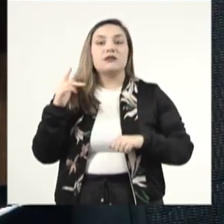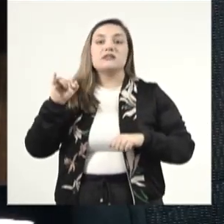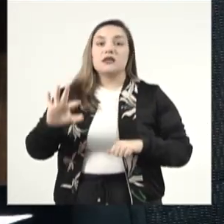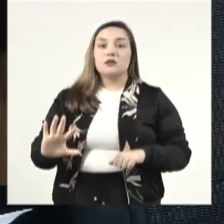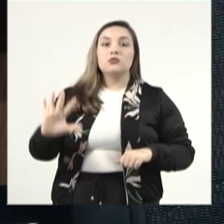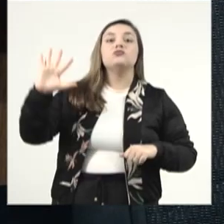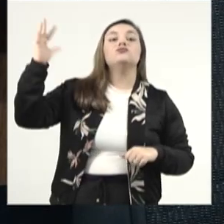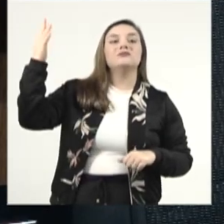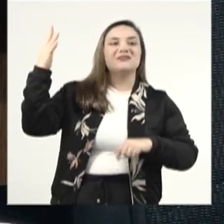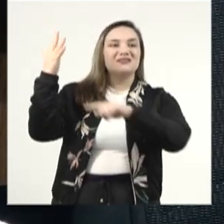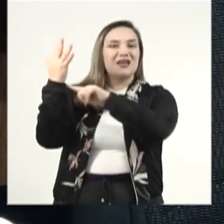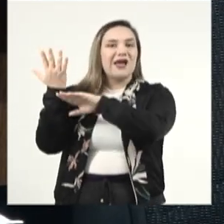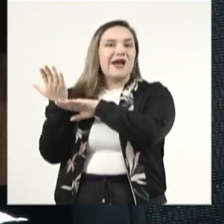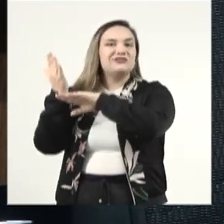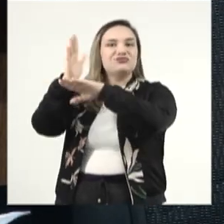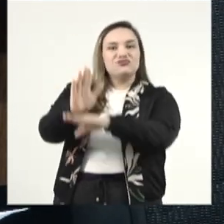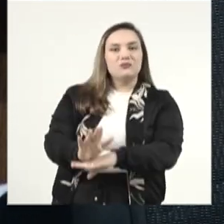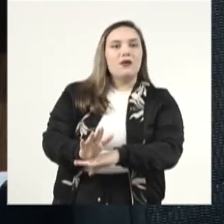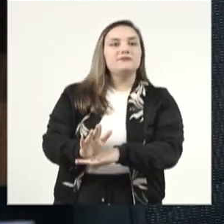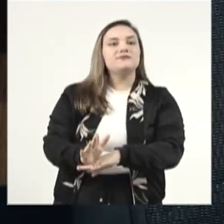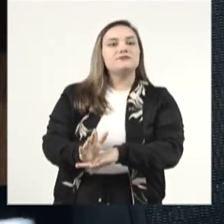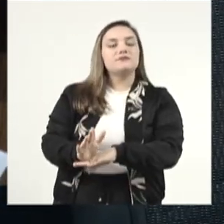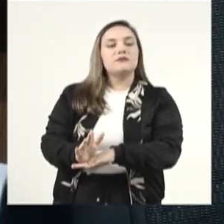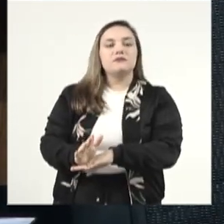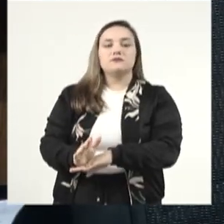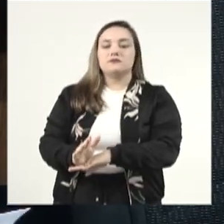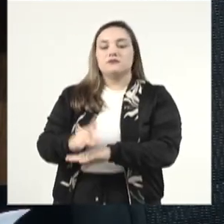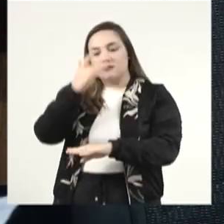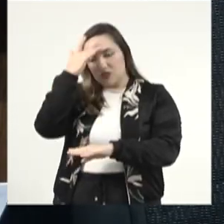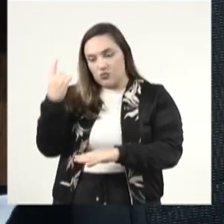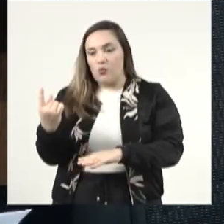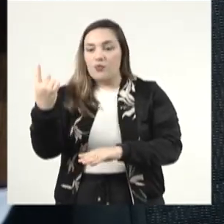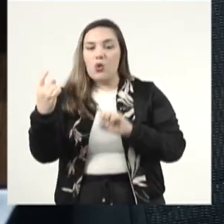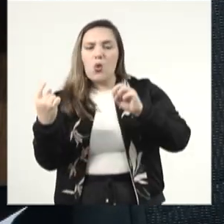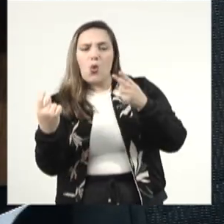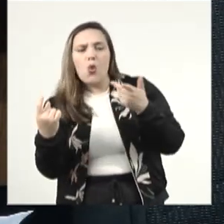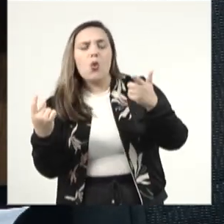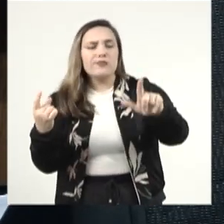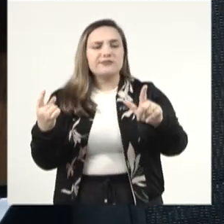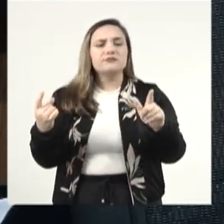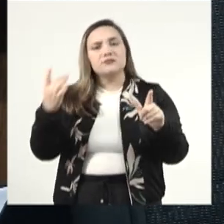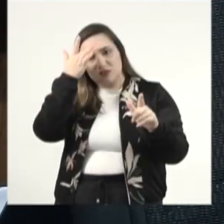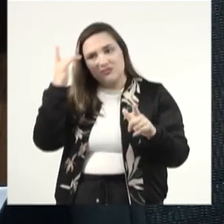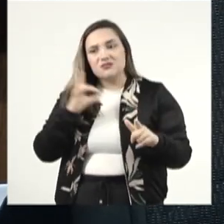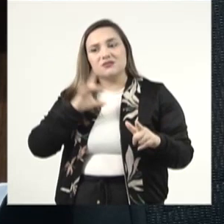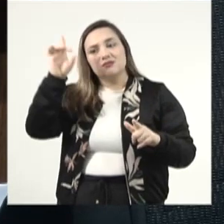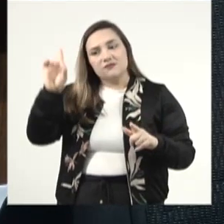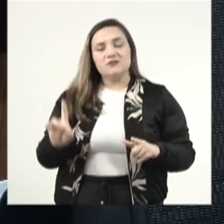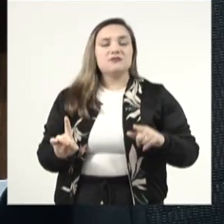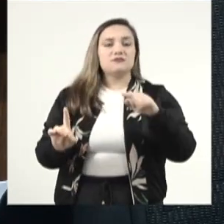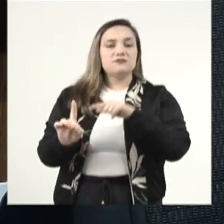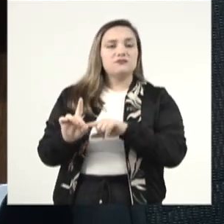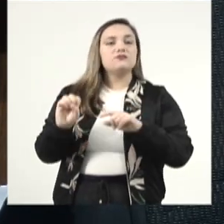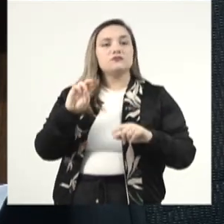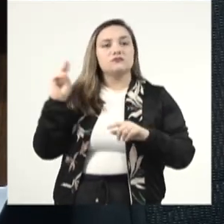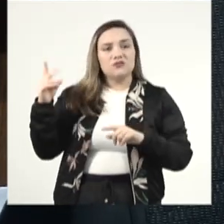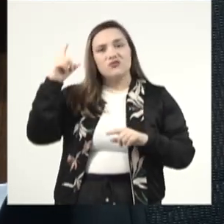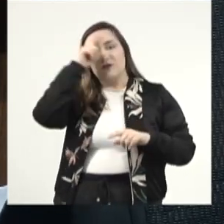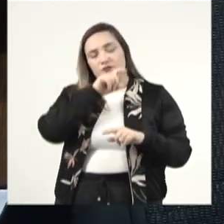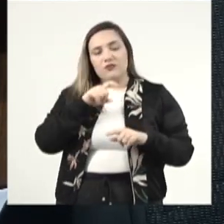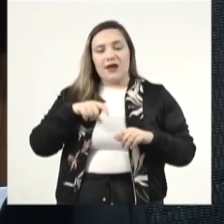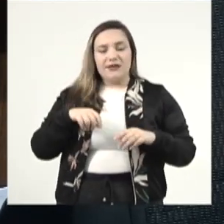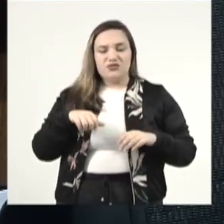de necessidade, auxiliarem, isolada ou cumulativamente, pessoas com deficiências ou